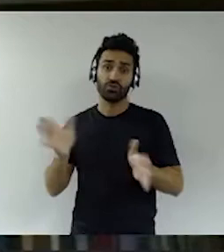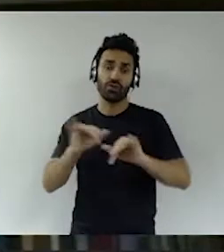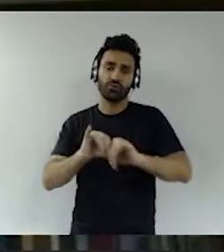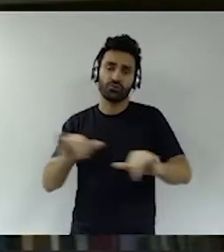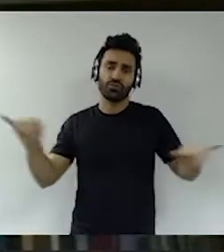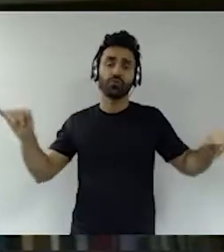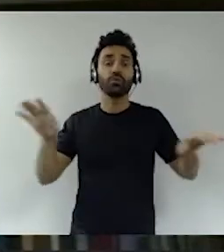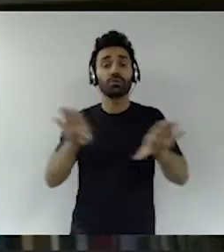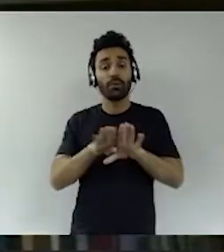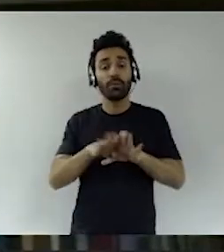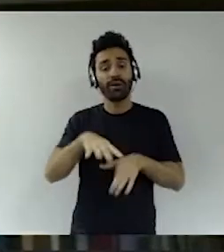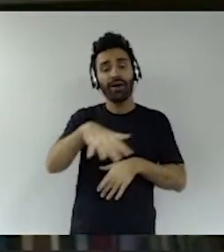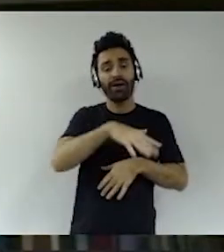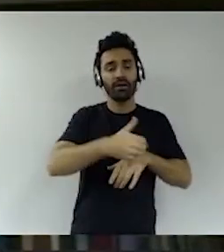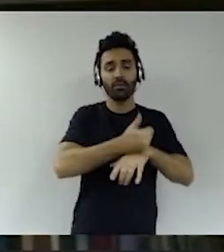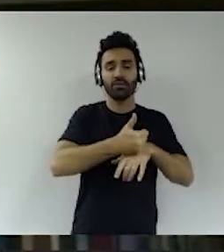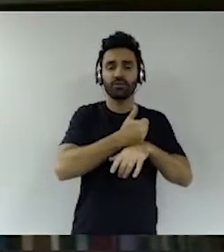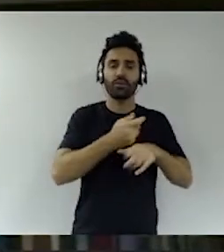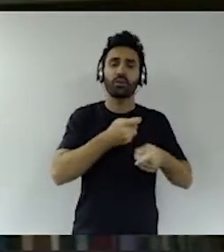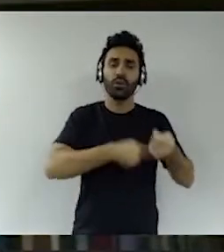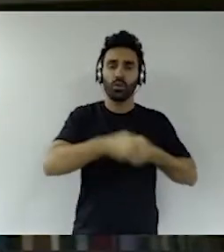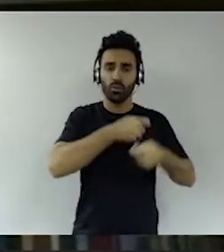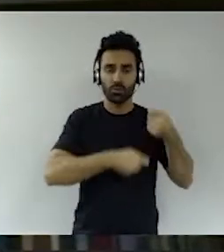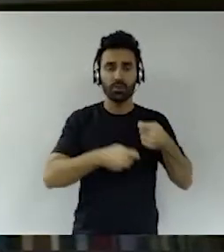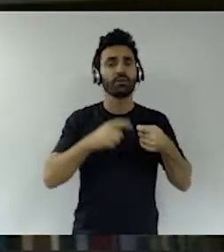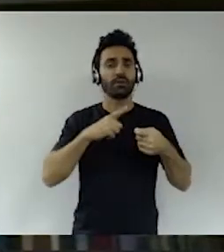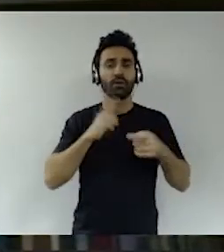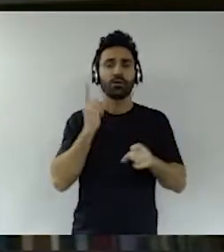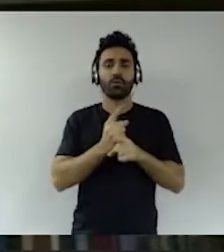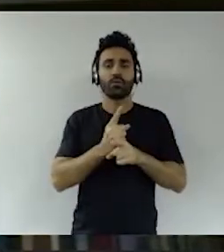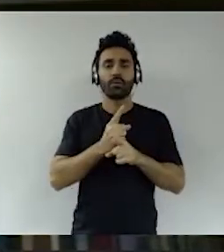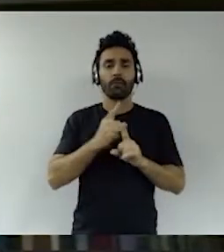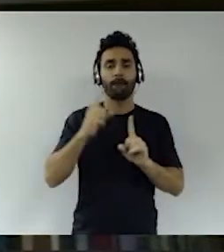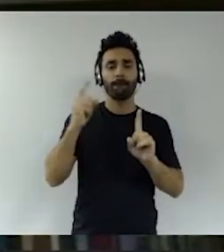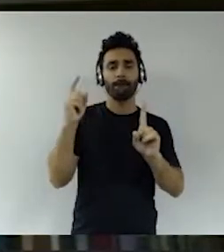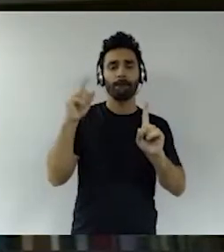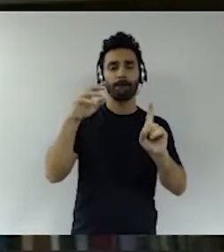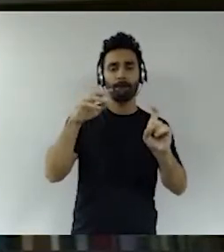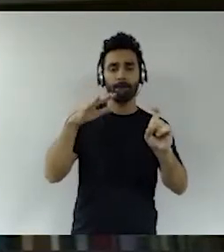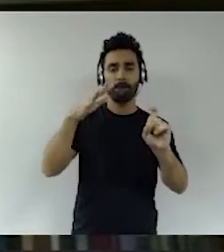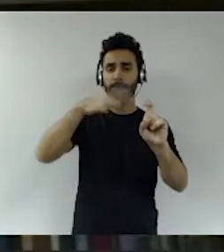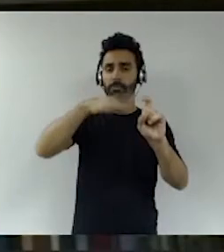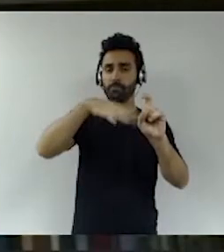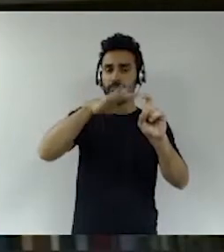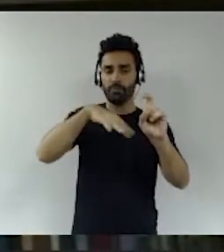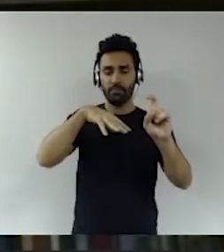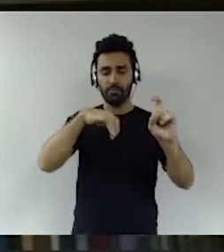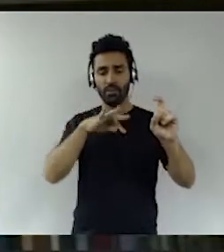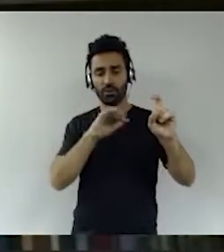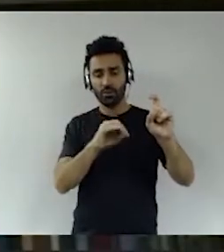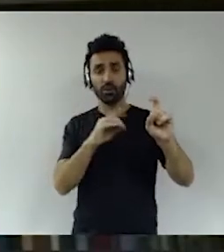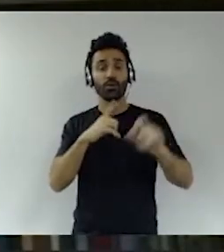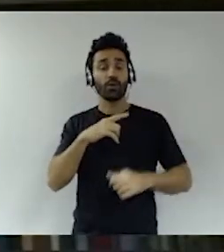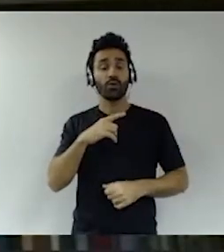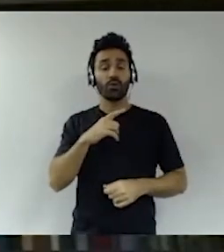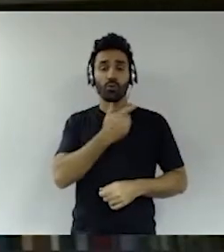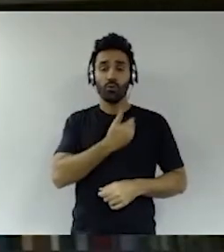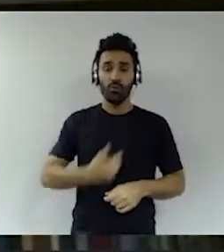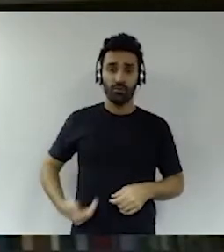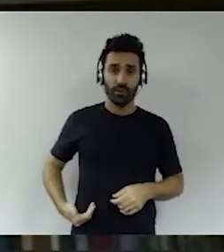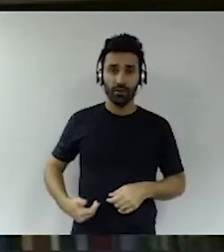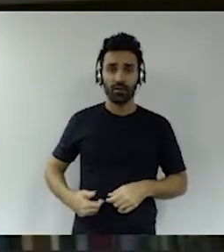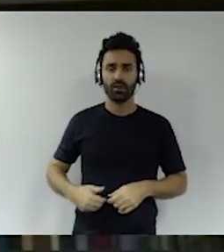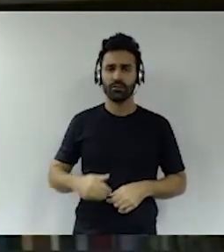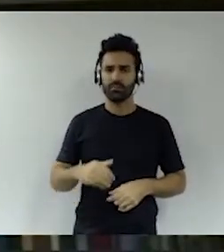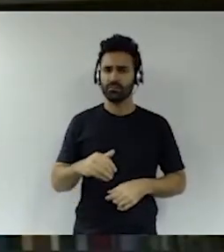os economistas. Segundo esse mito, os governos emissores de moeda soberana, logo eu vou dizer o